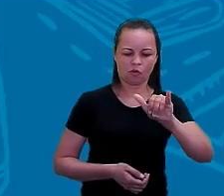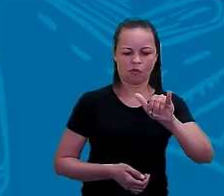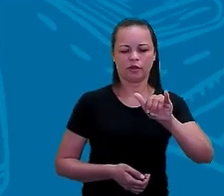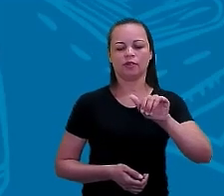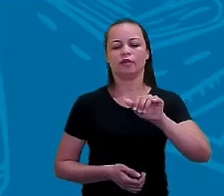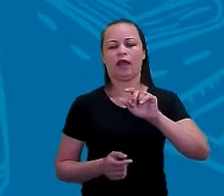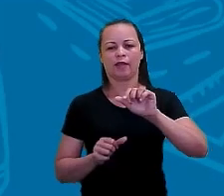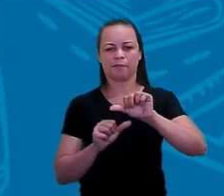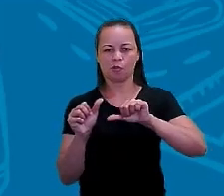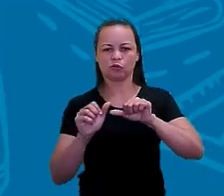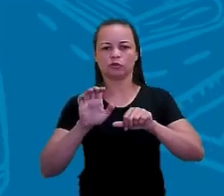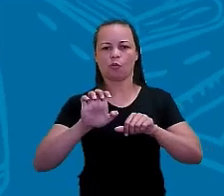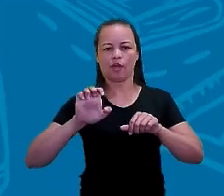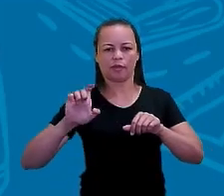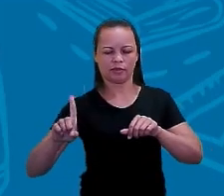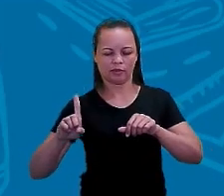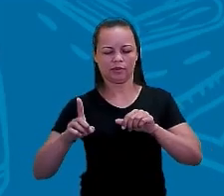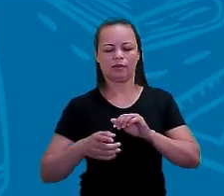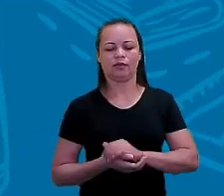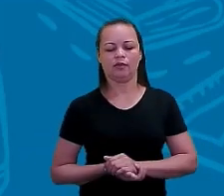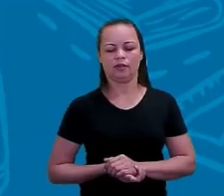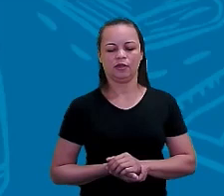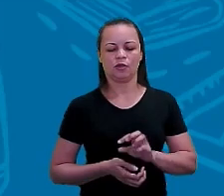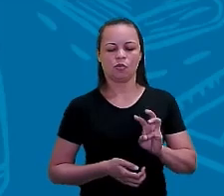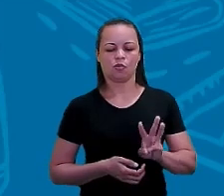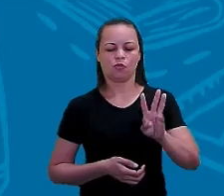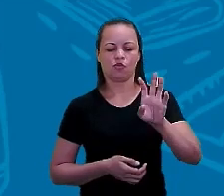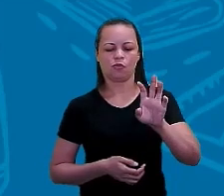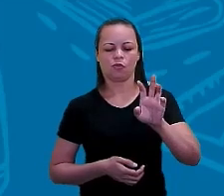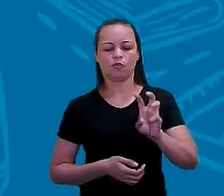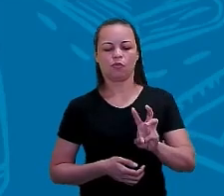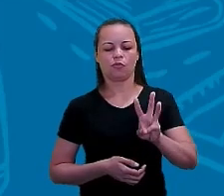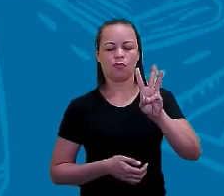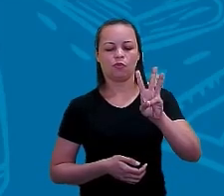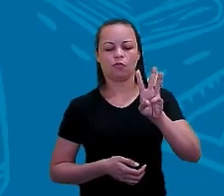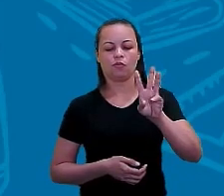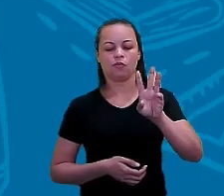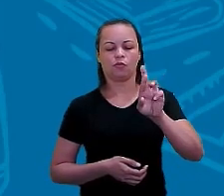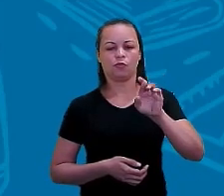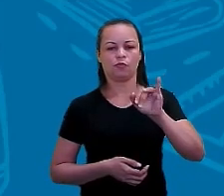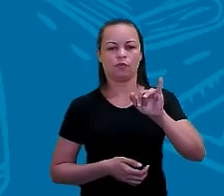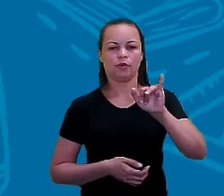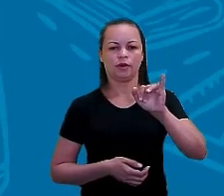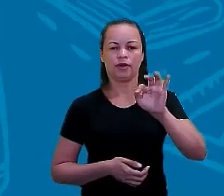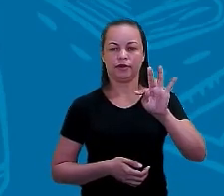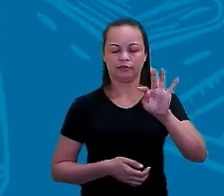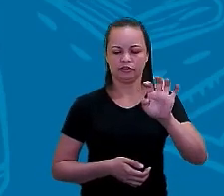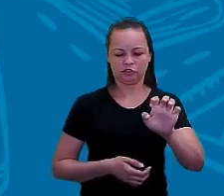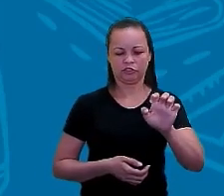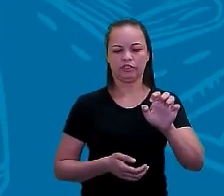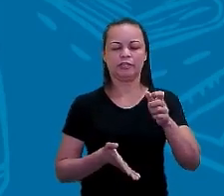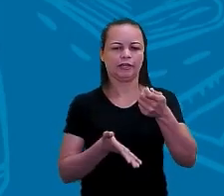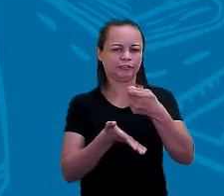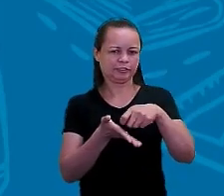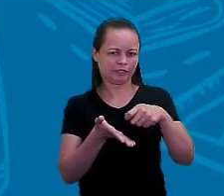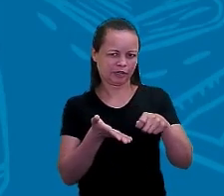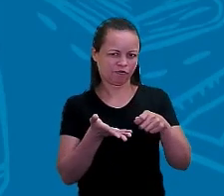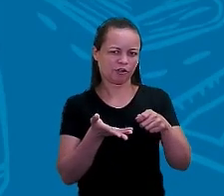enjoyed. Write, wrote. Divertir, divertiu-se. Escrever,